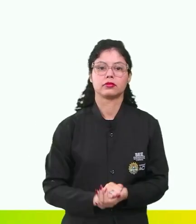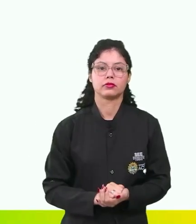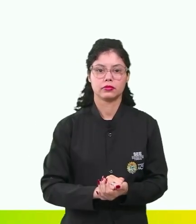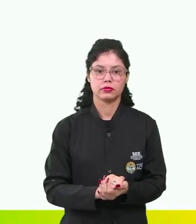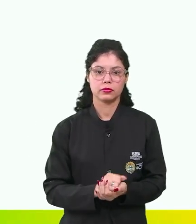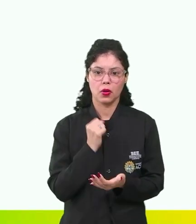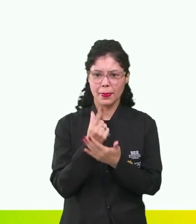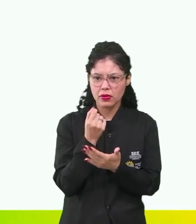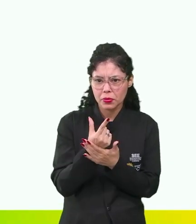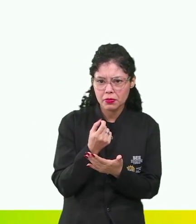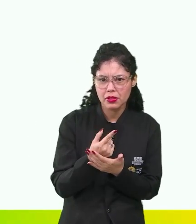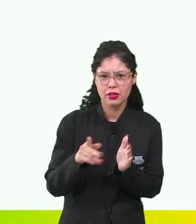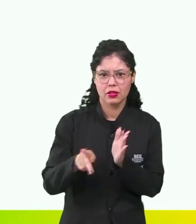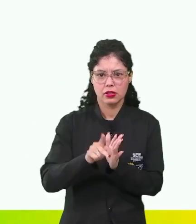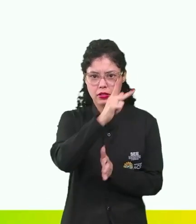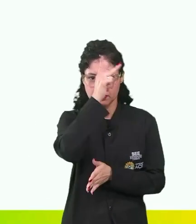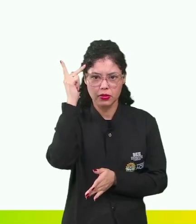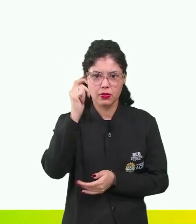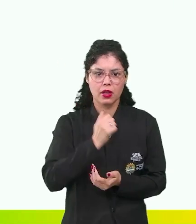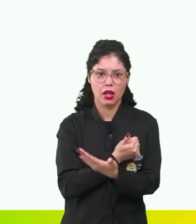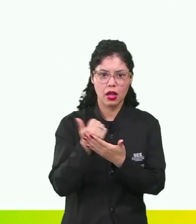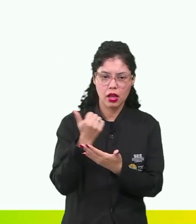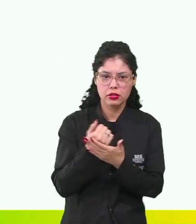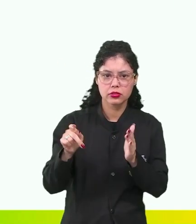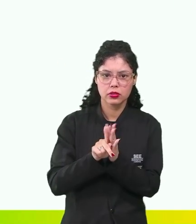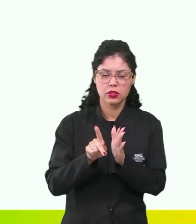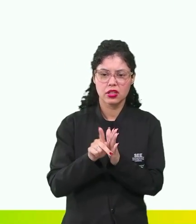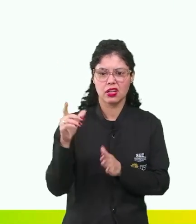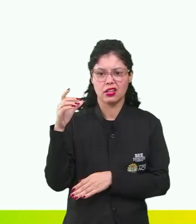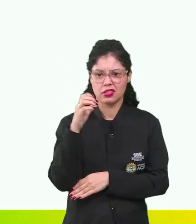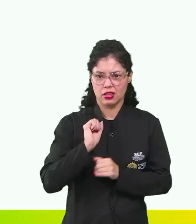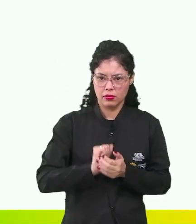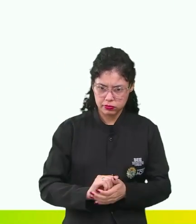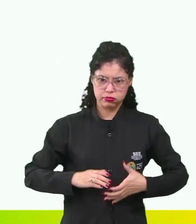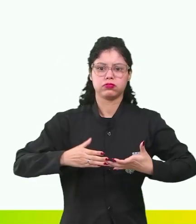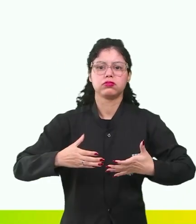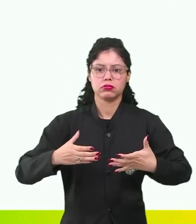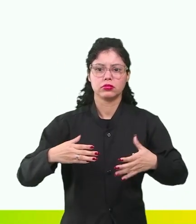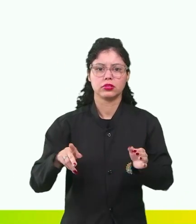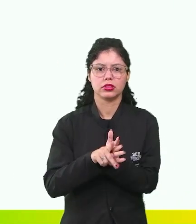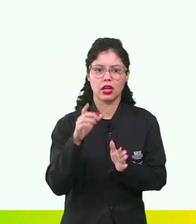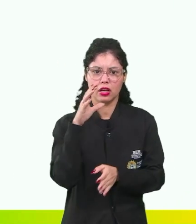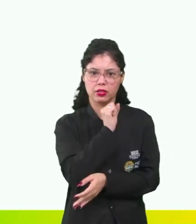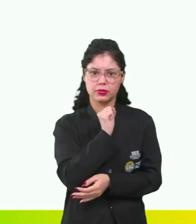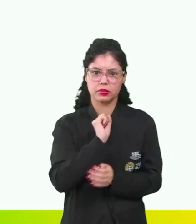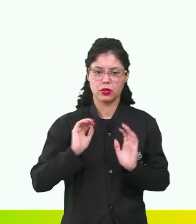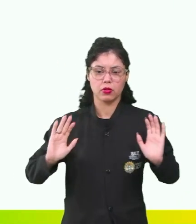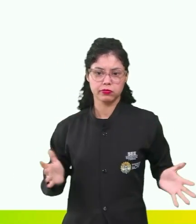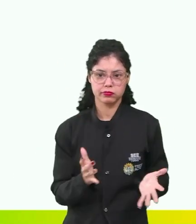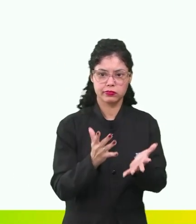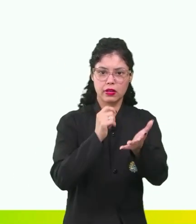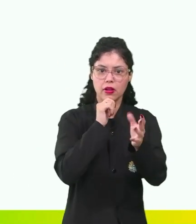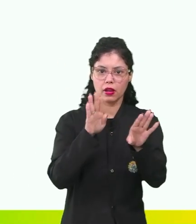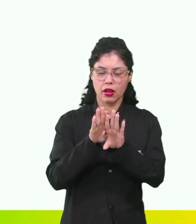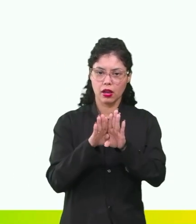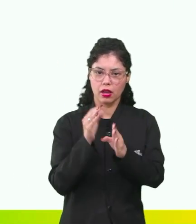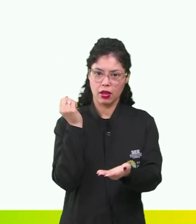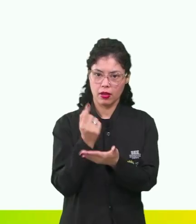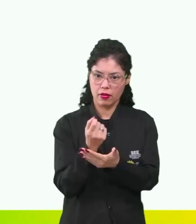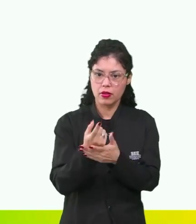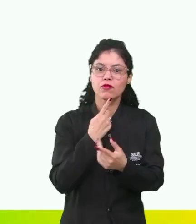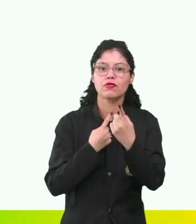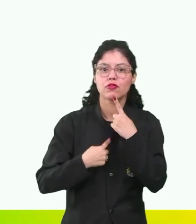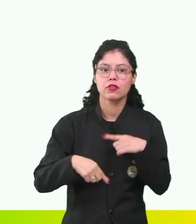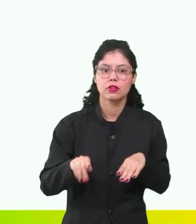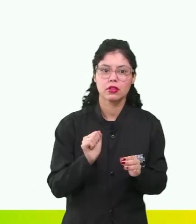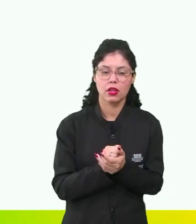no consumo, as pessoas agem de forma compulsiva, impulsionadas por desejos impostos